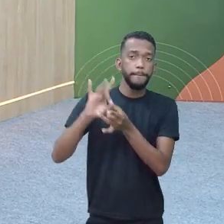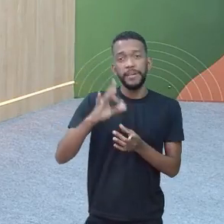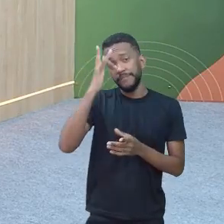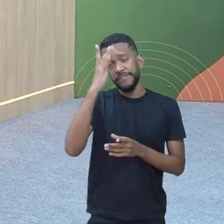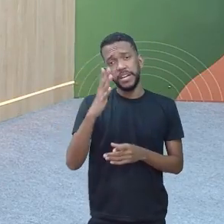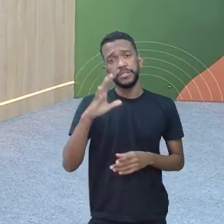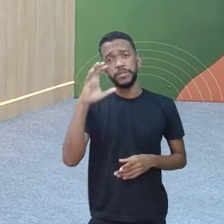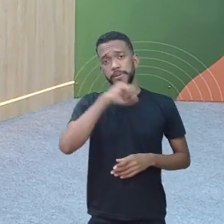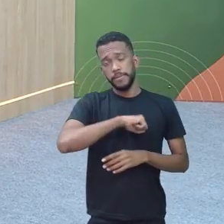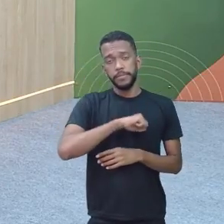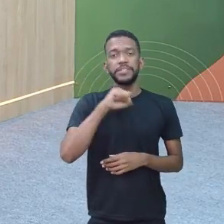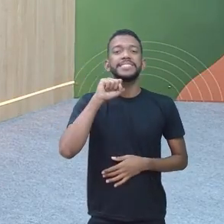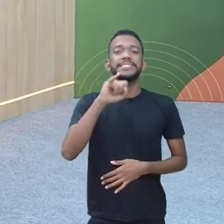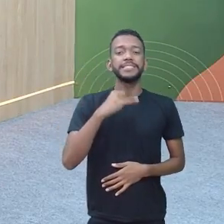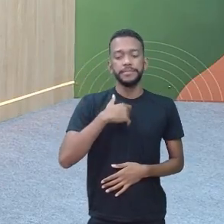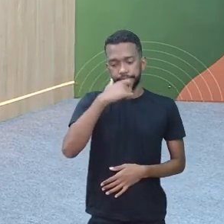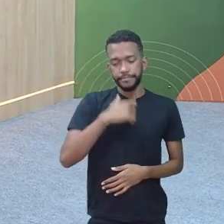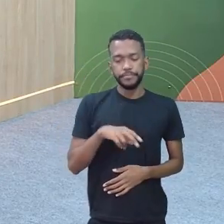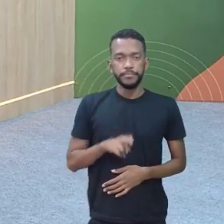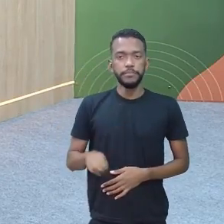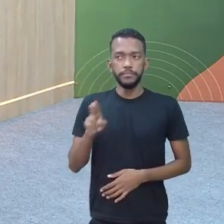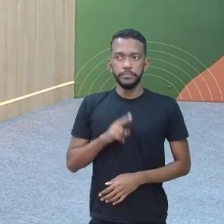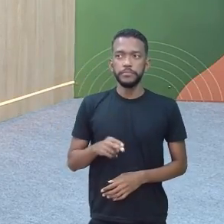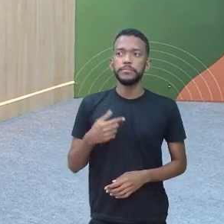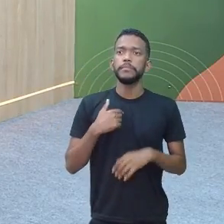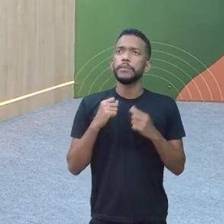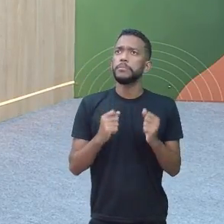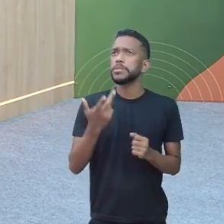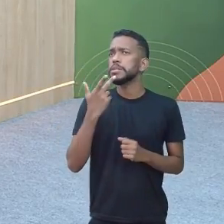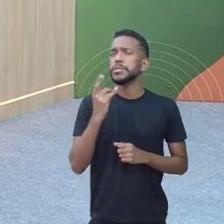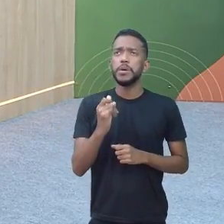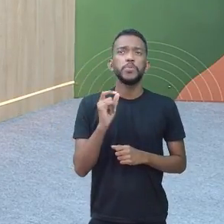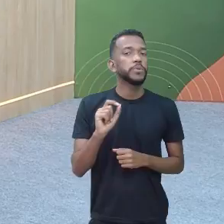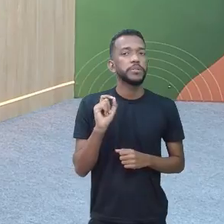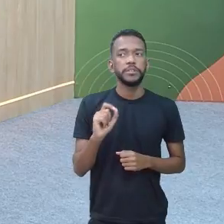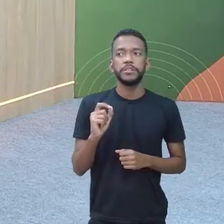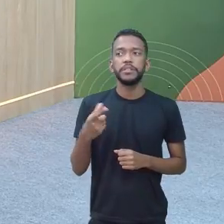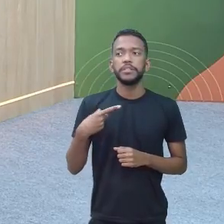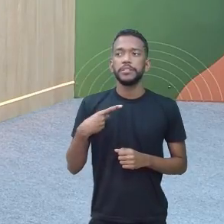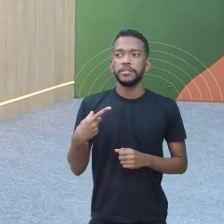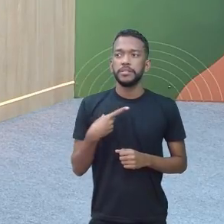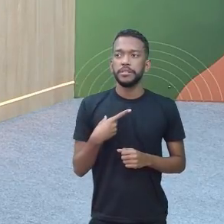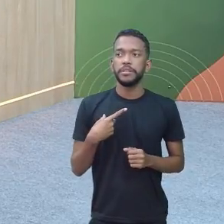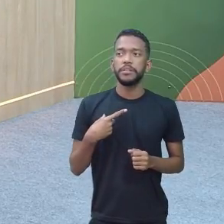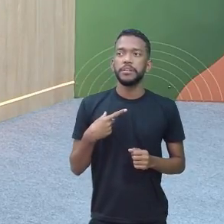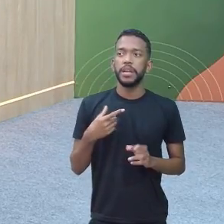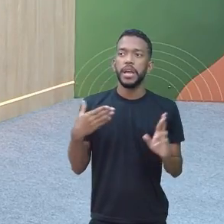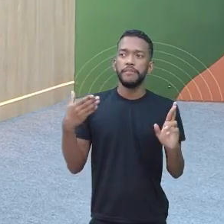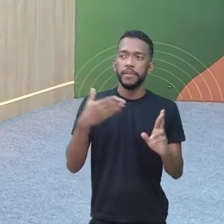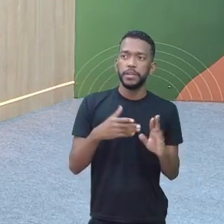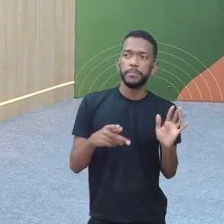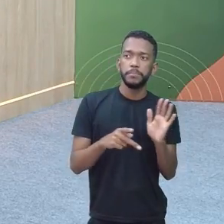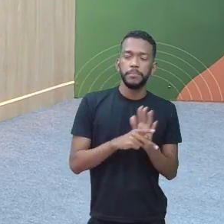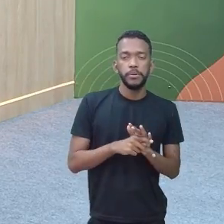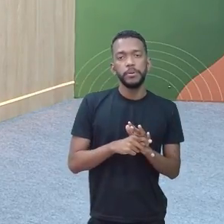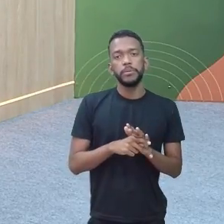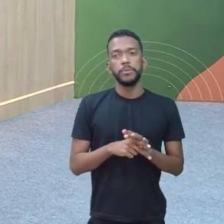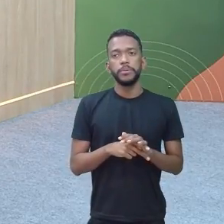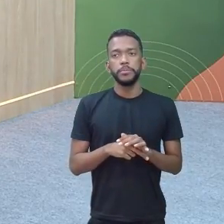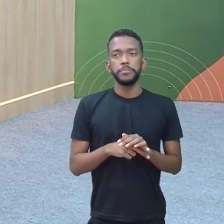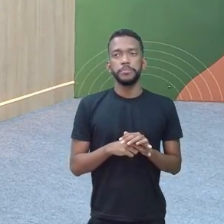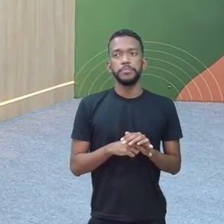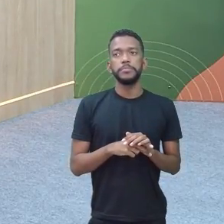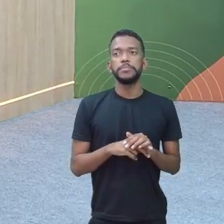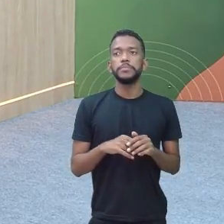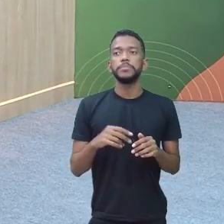fácil e rápido. Então, se eu vou usar... eu posso dizer assim, uma referência a um site de reprodução de vídeos, ou eu posso